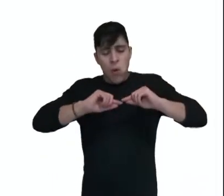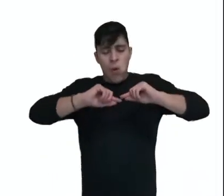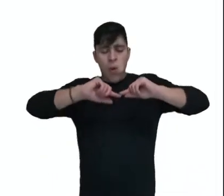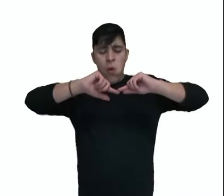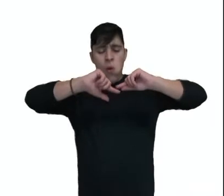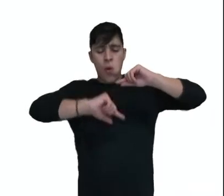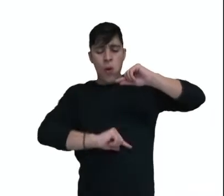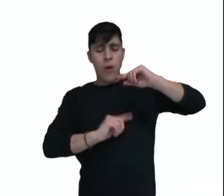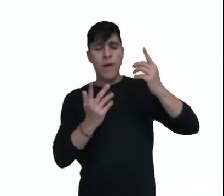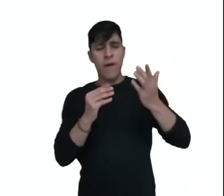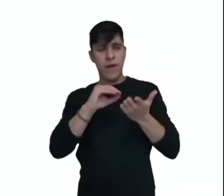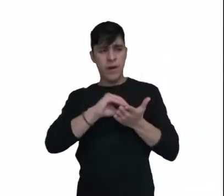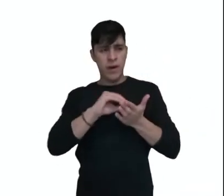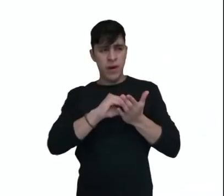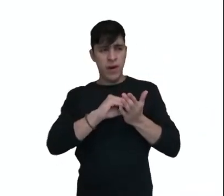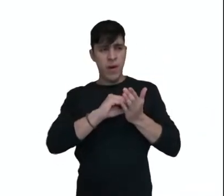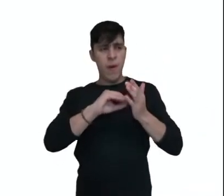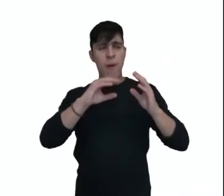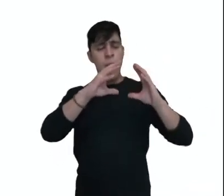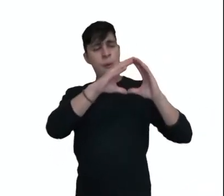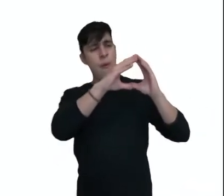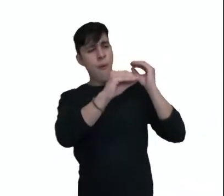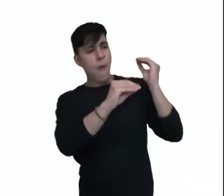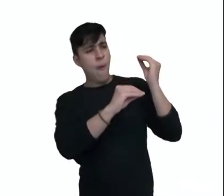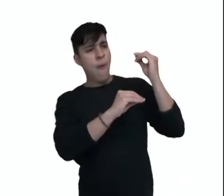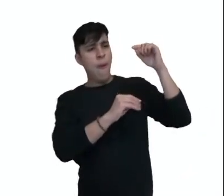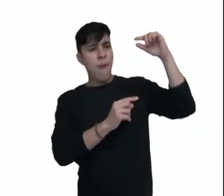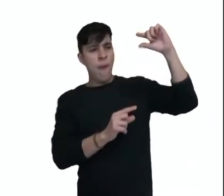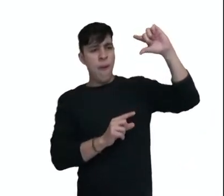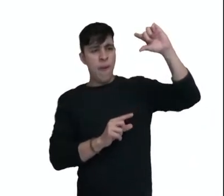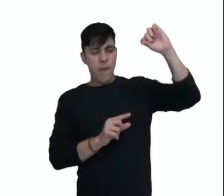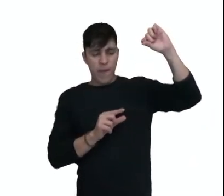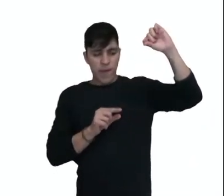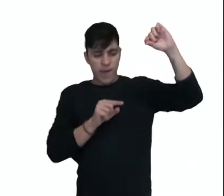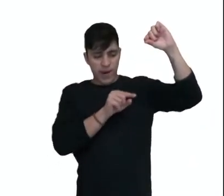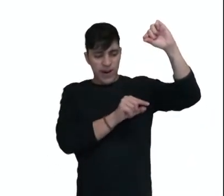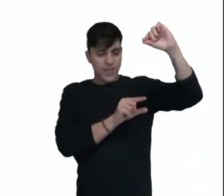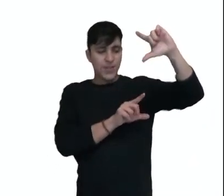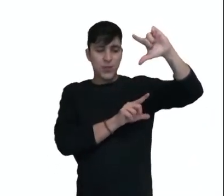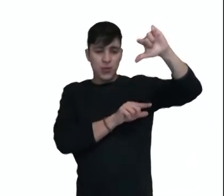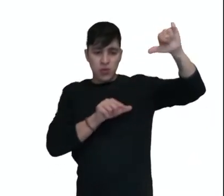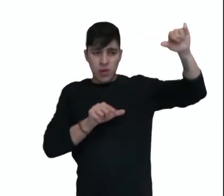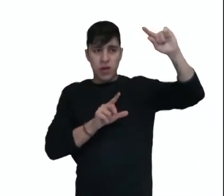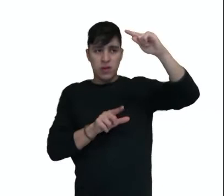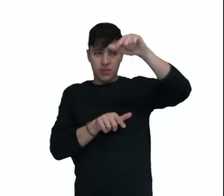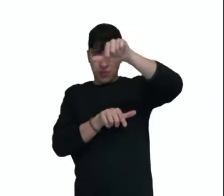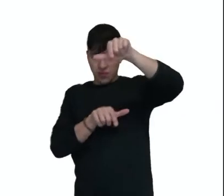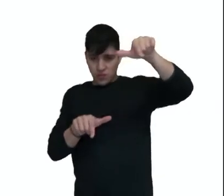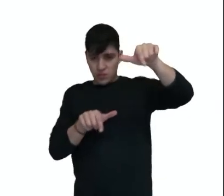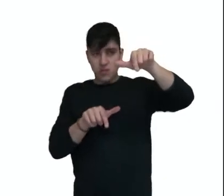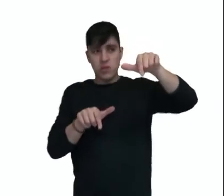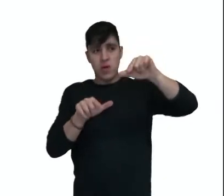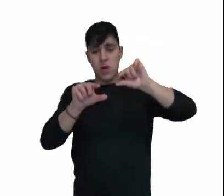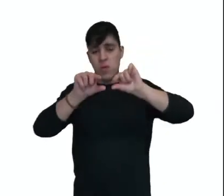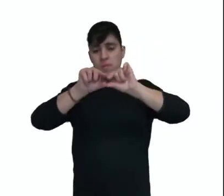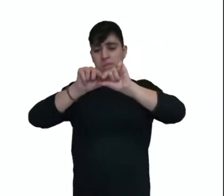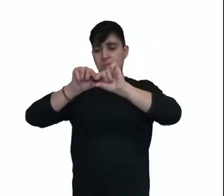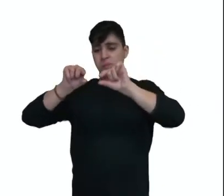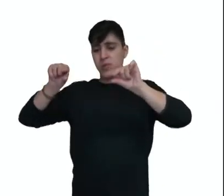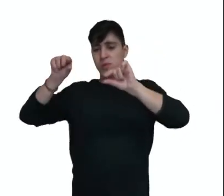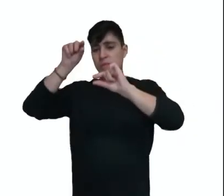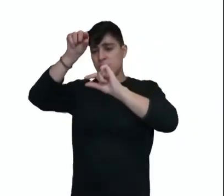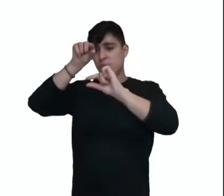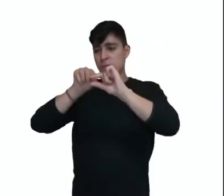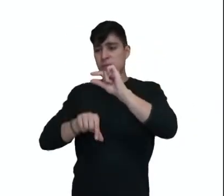acabam sumindo. Pode ser na ponta, pode ser, né, na base, pode ser no meio do cromossomo